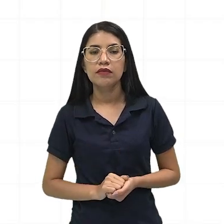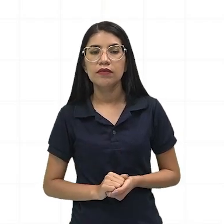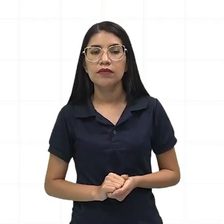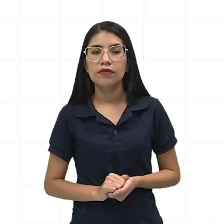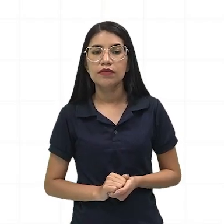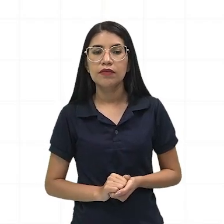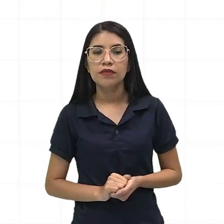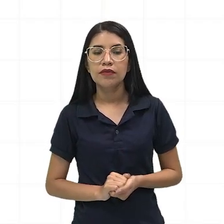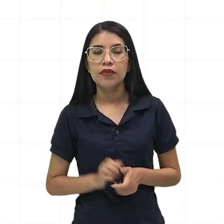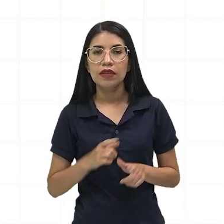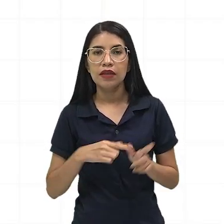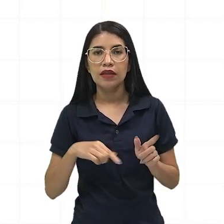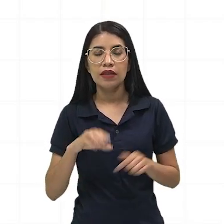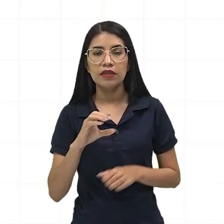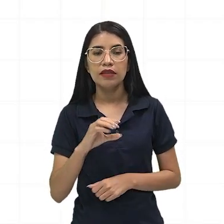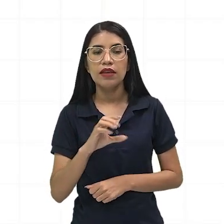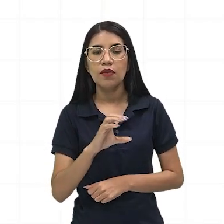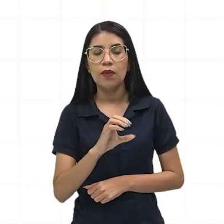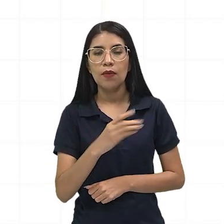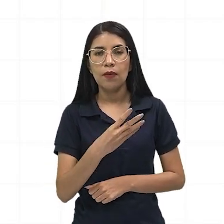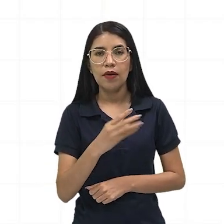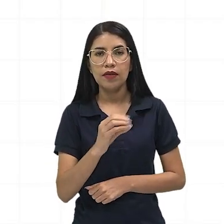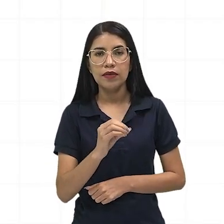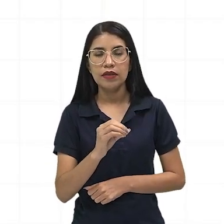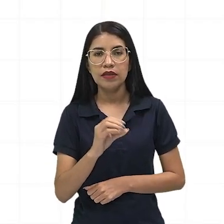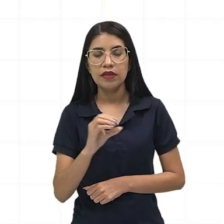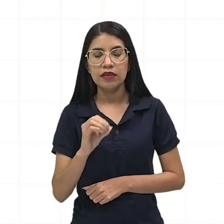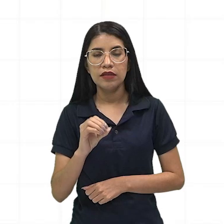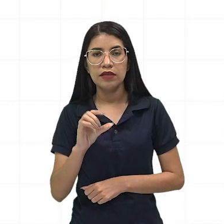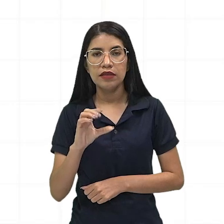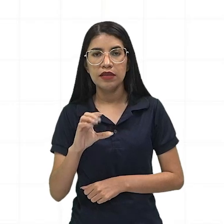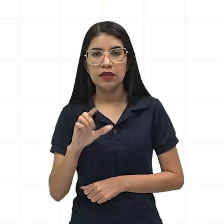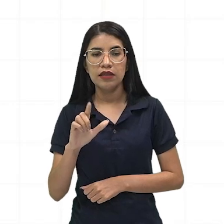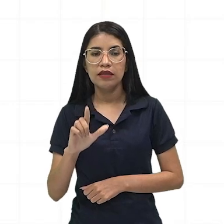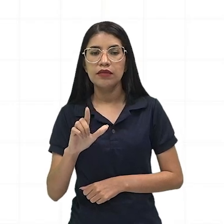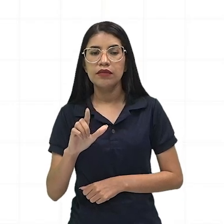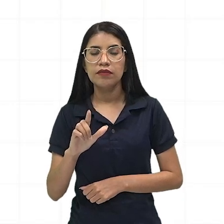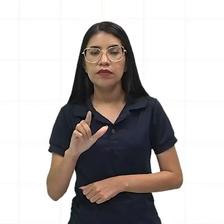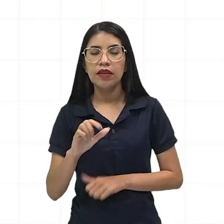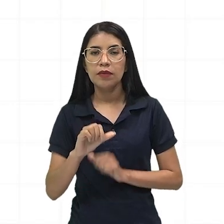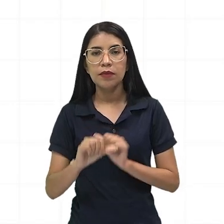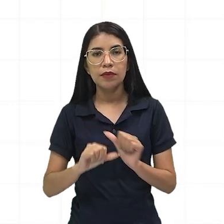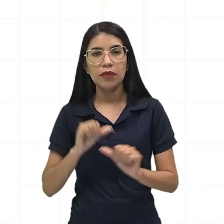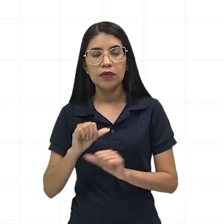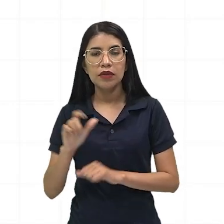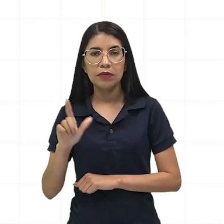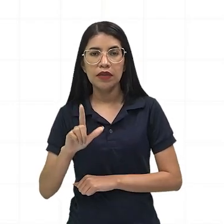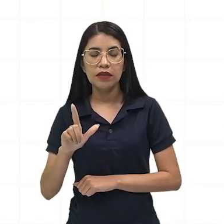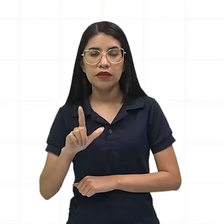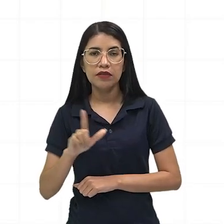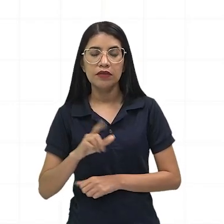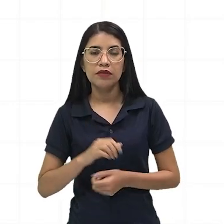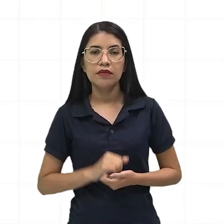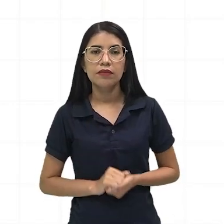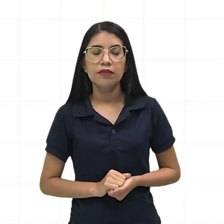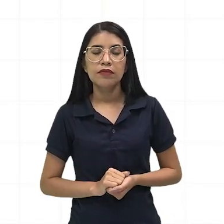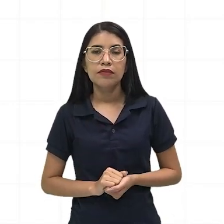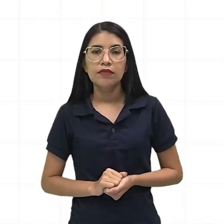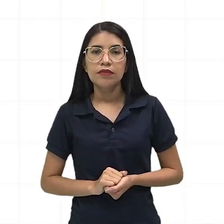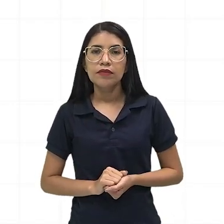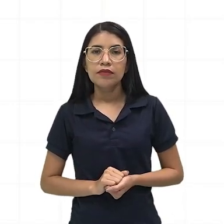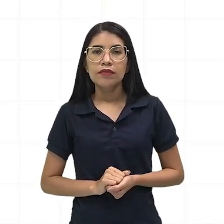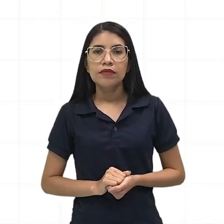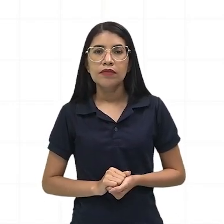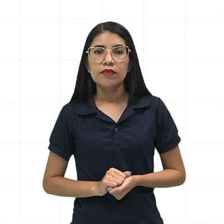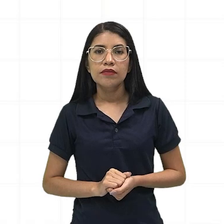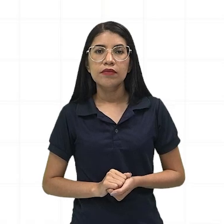400 centilitros em litros. Centilitro, está aqui, ó. Vou até agora apagar esses outros aqui, para a gente